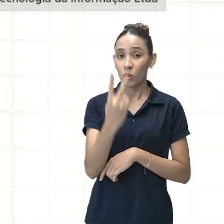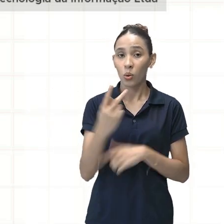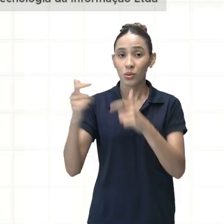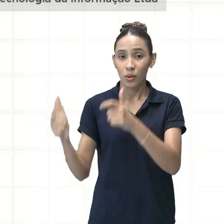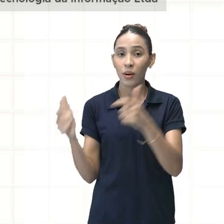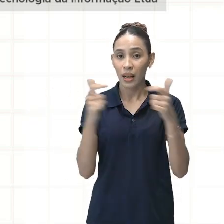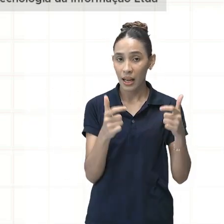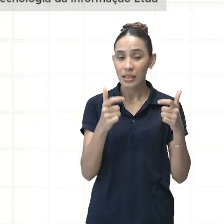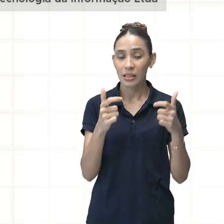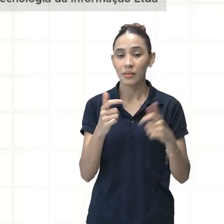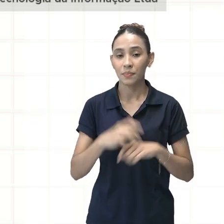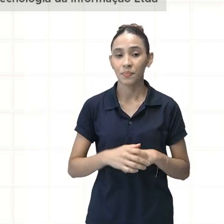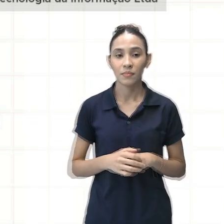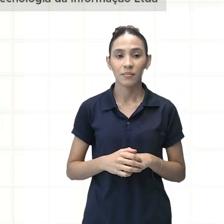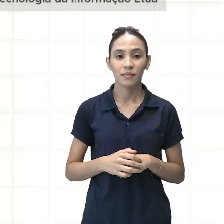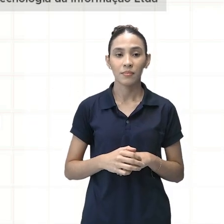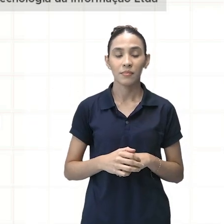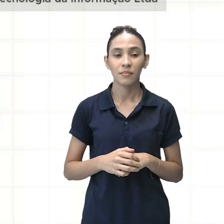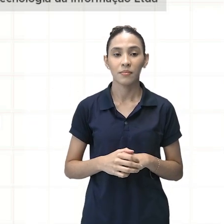territórios, certo?